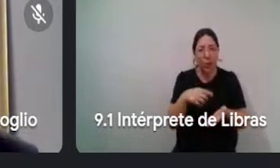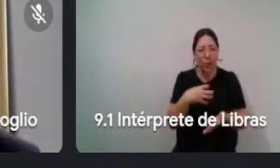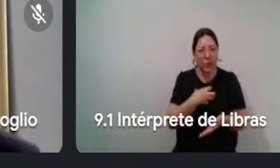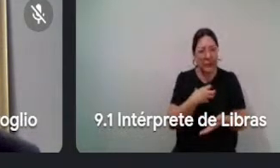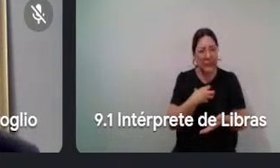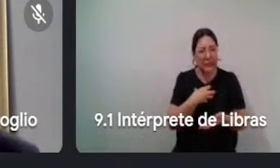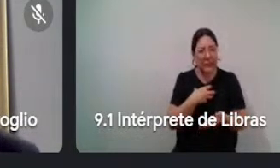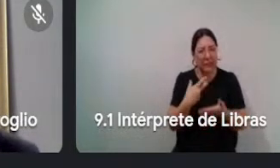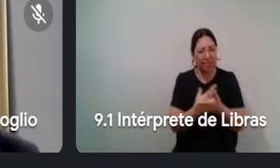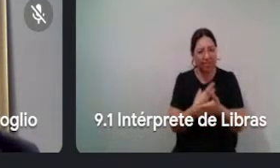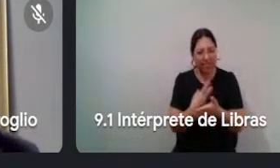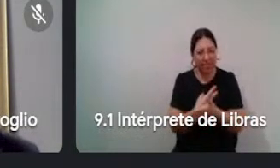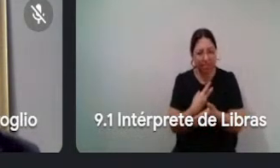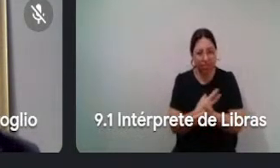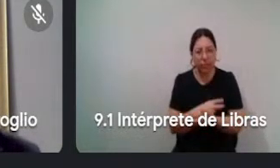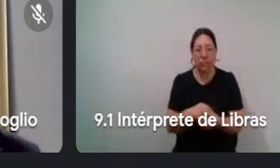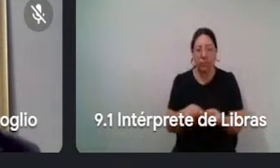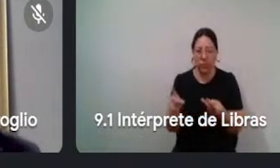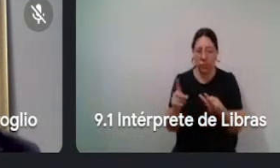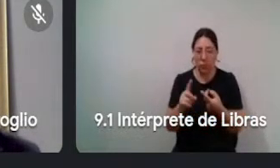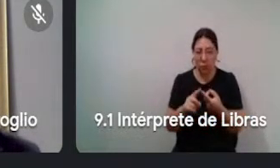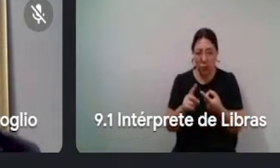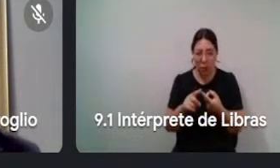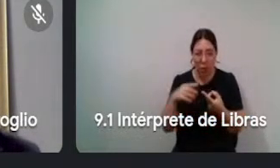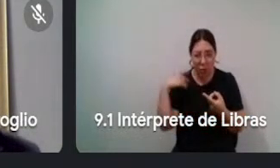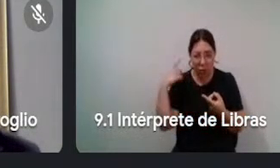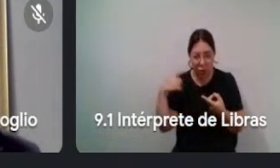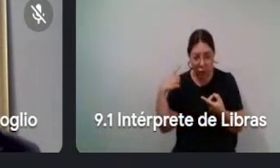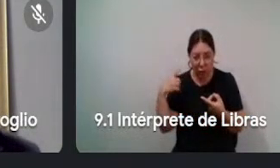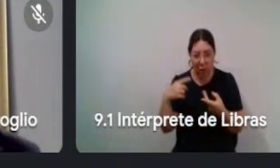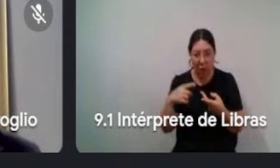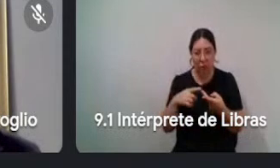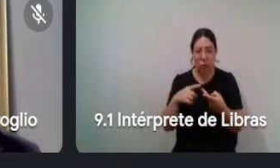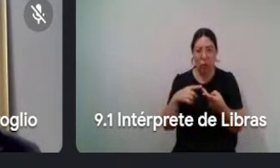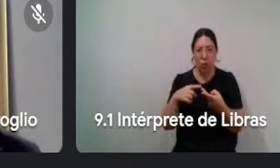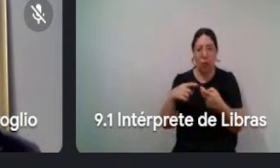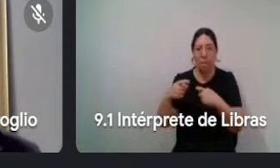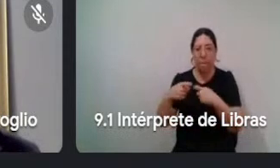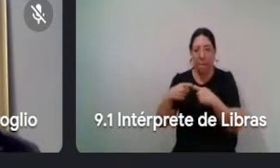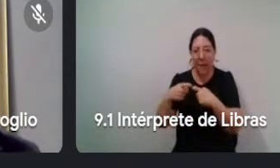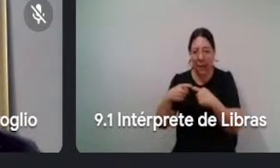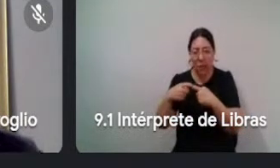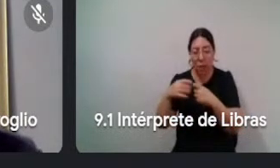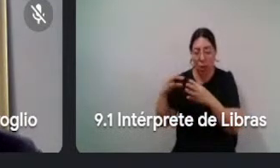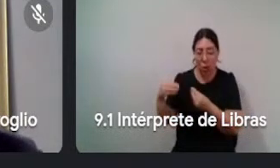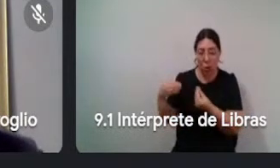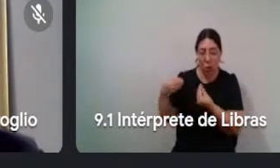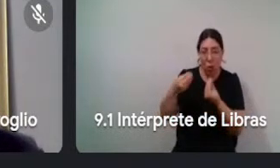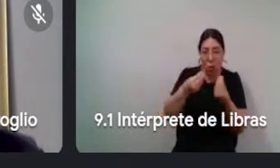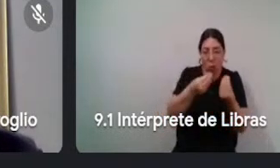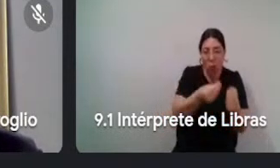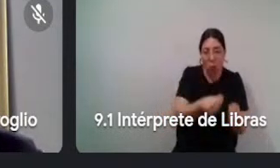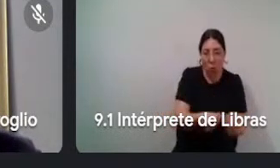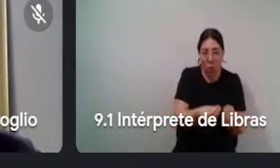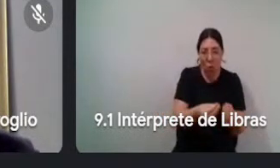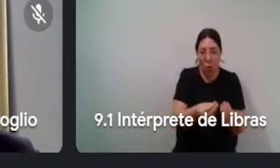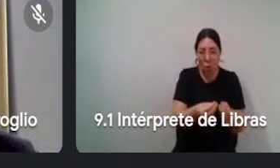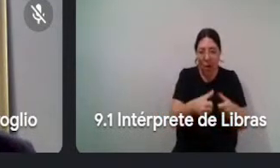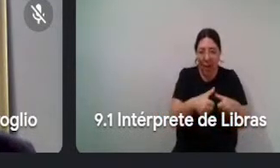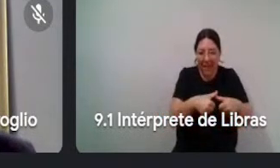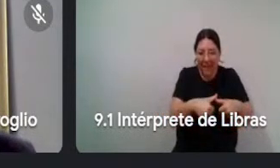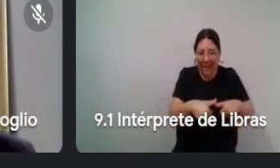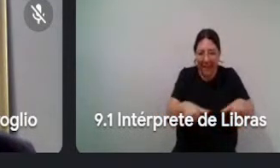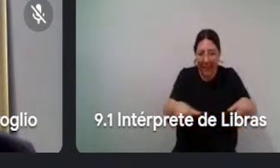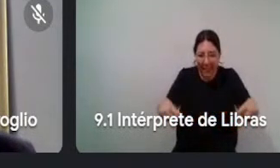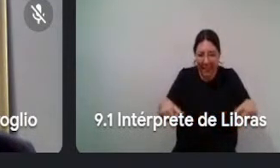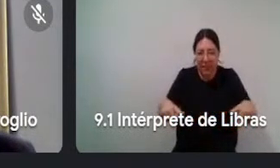Um advogado e uma médica fez doação de adesivos Santinhos, segundo a prestação de contas.